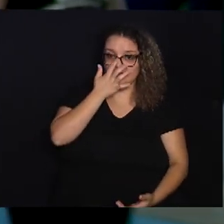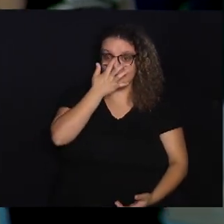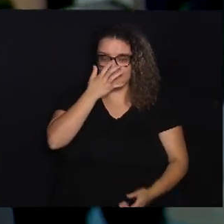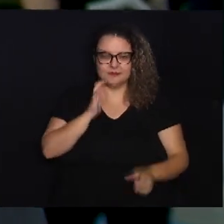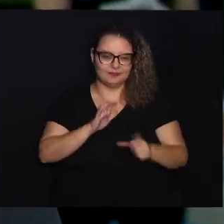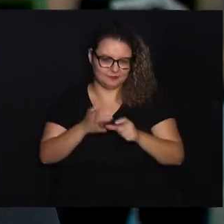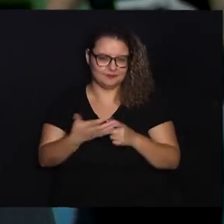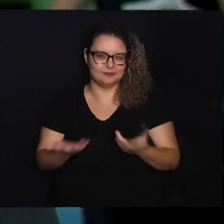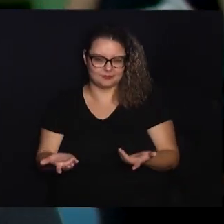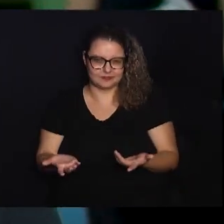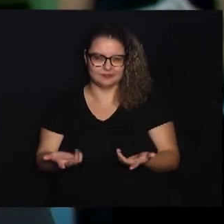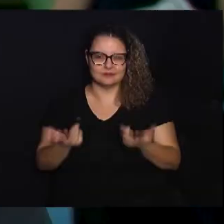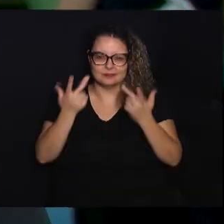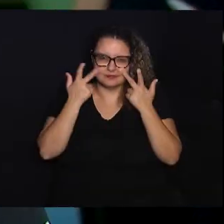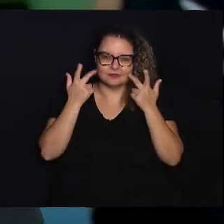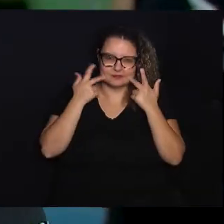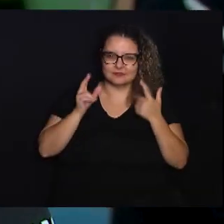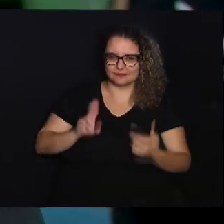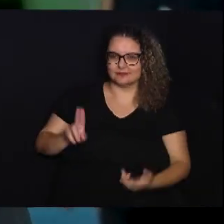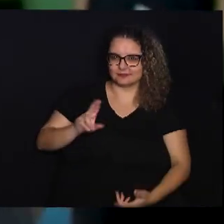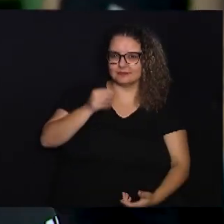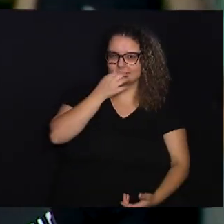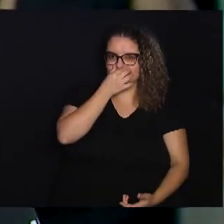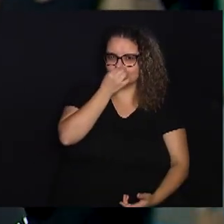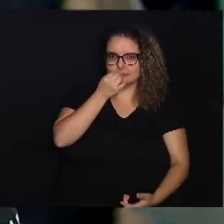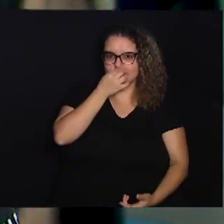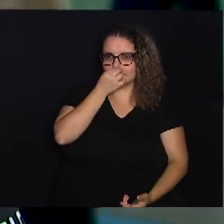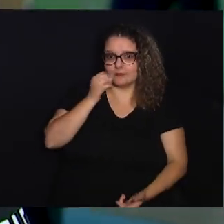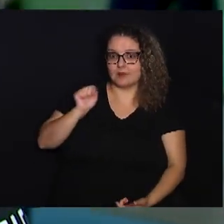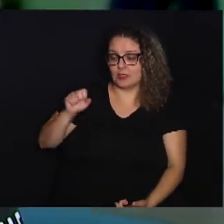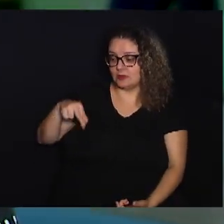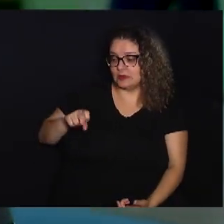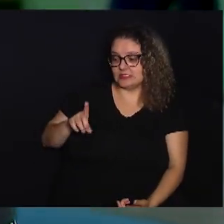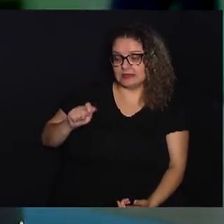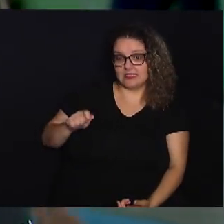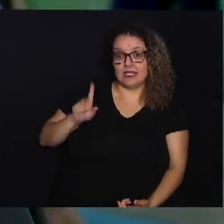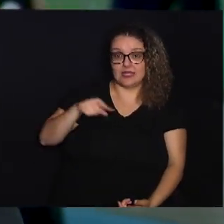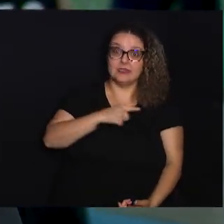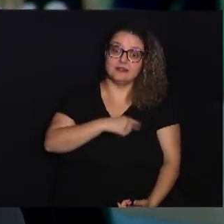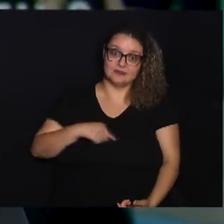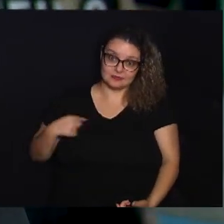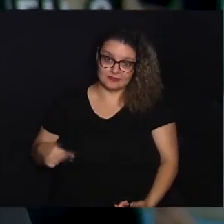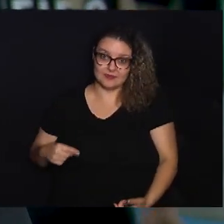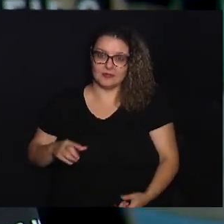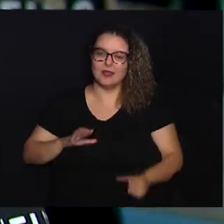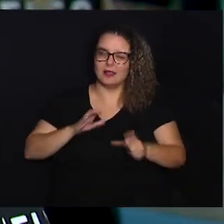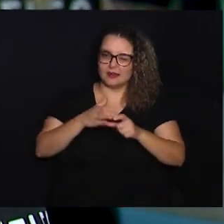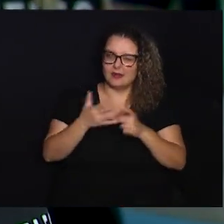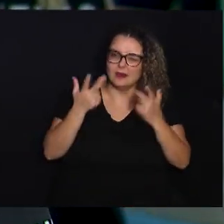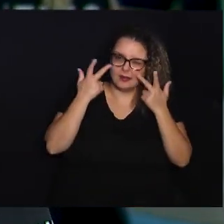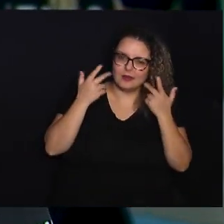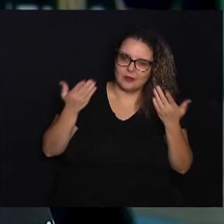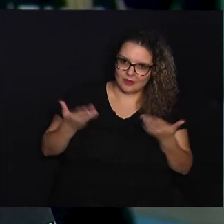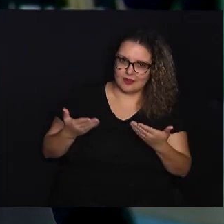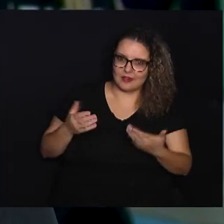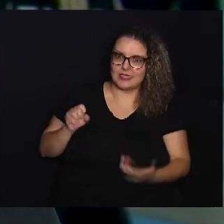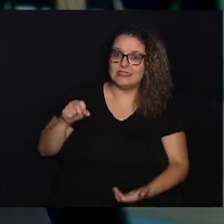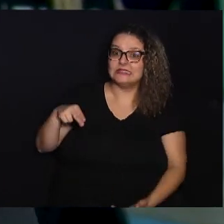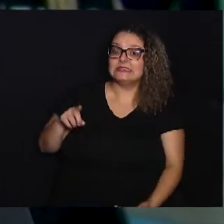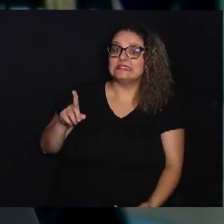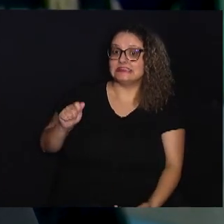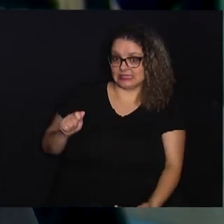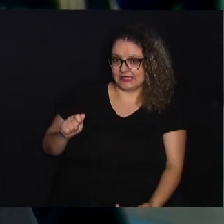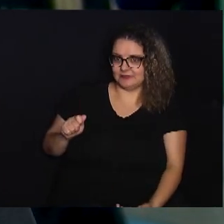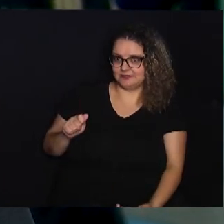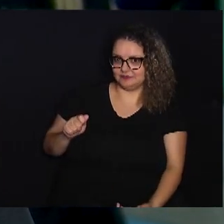fala isso até como uma nomenclatura normalmente utilizada, né? Porque o sandá ele vem da China, porém a nomenclatura mais comum